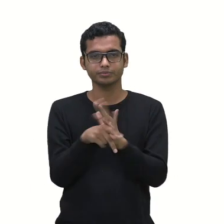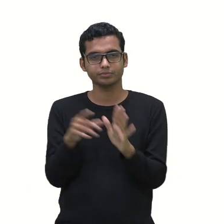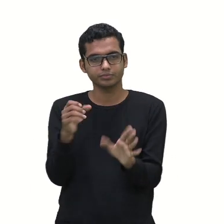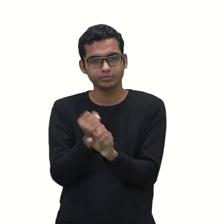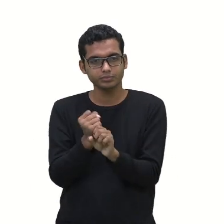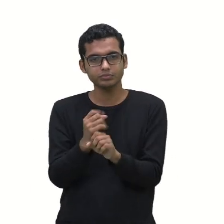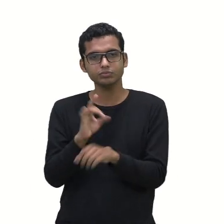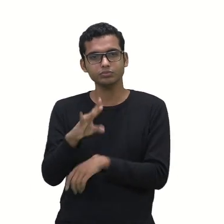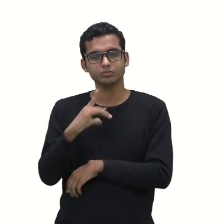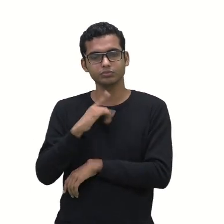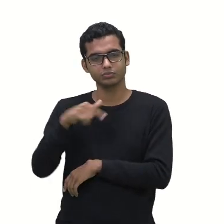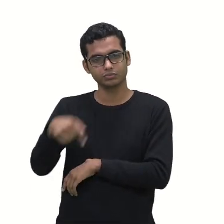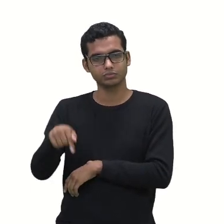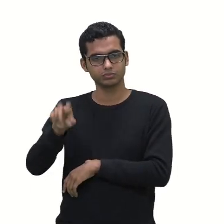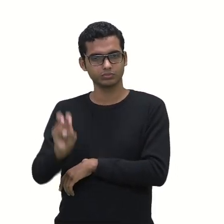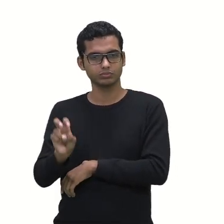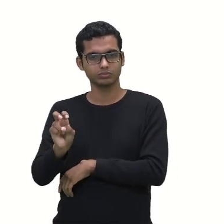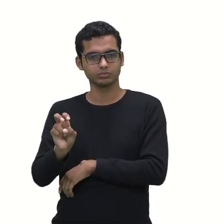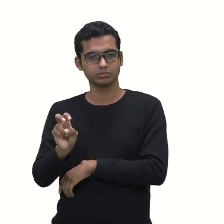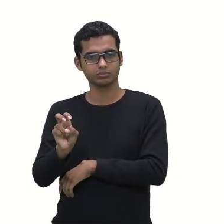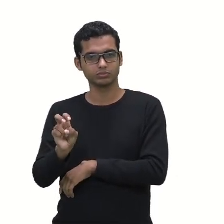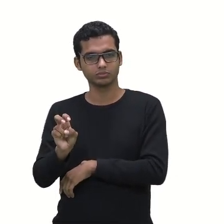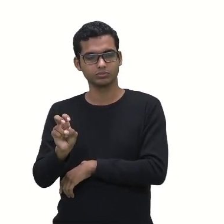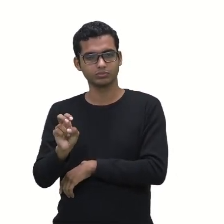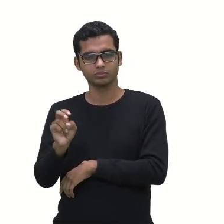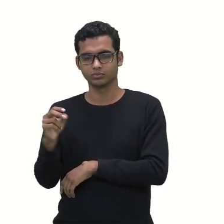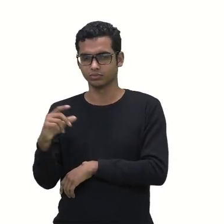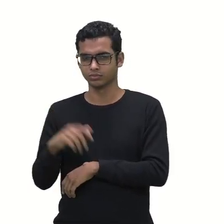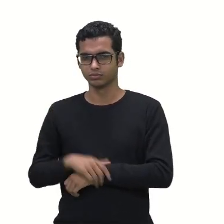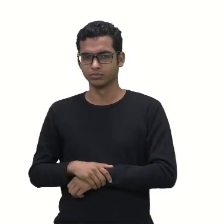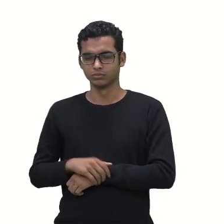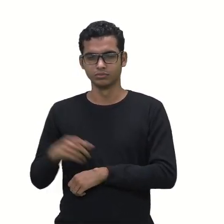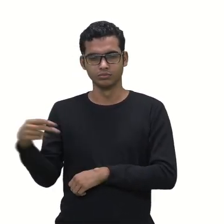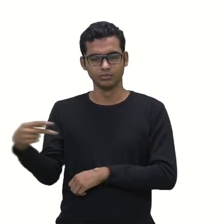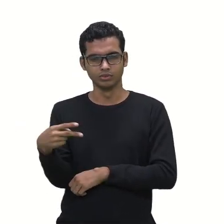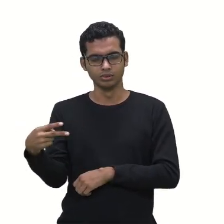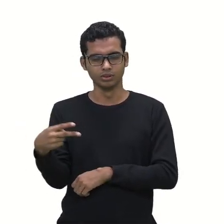apenas 75 igual a